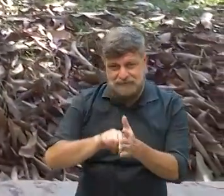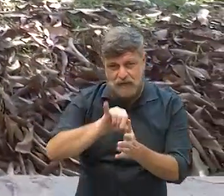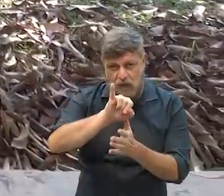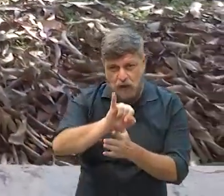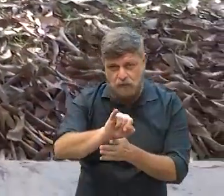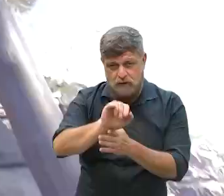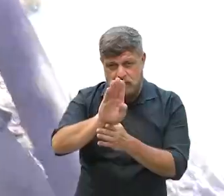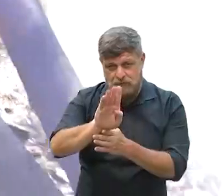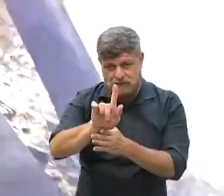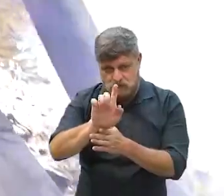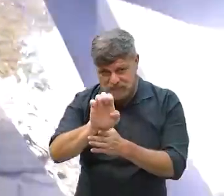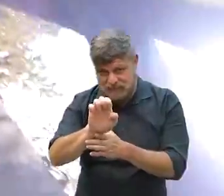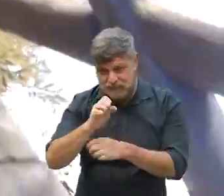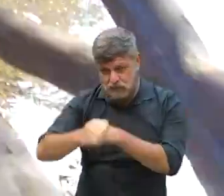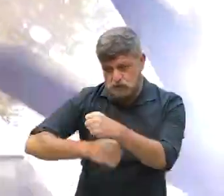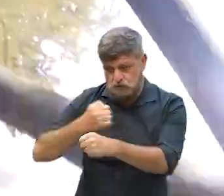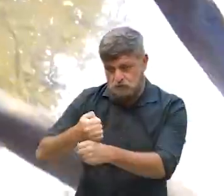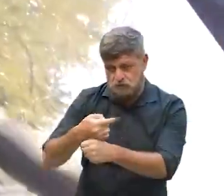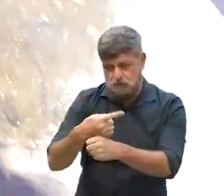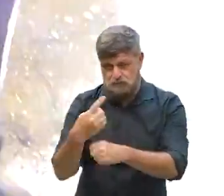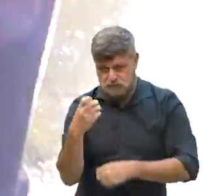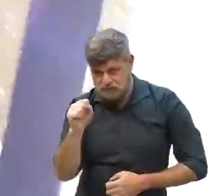em 2018